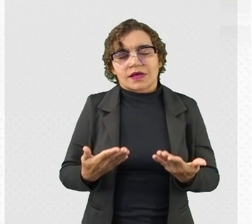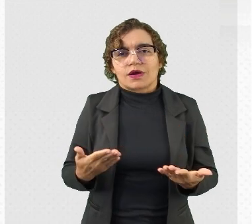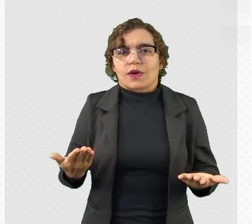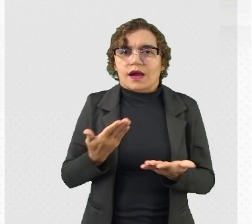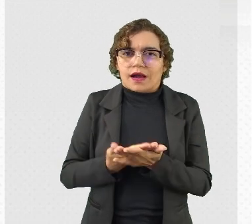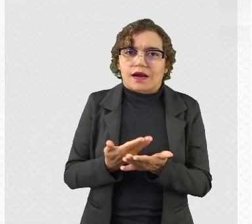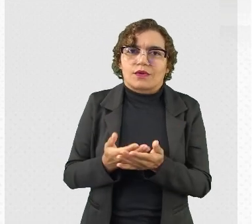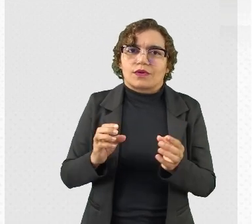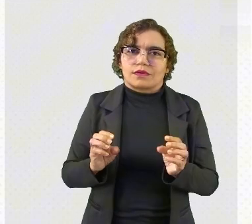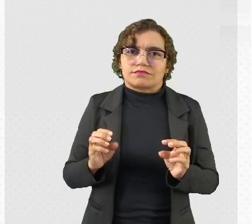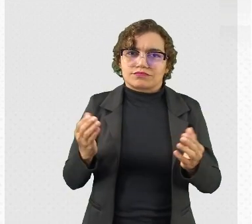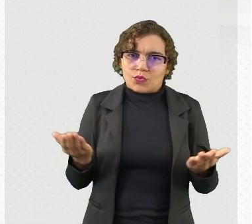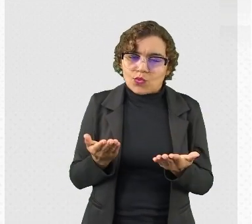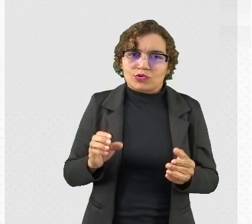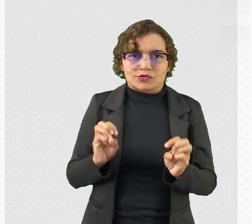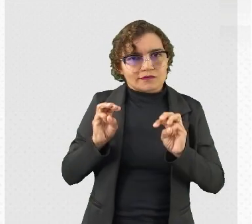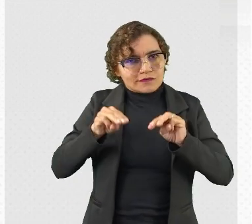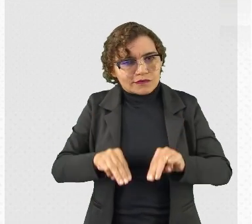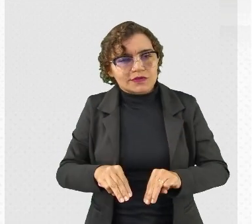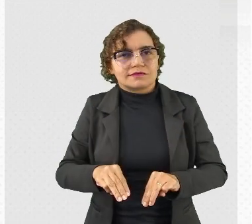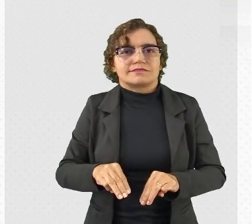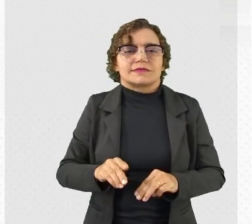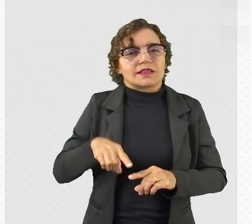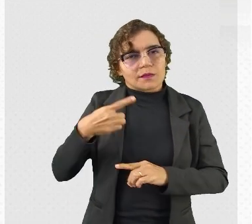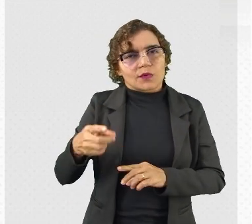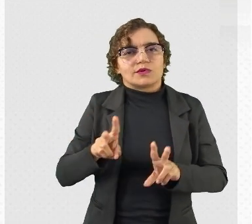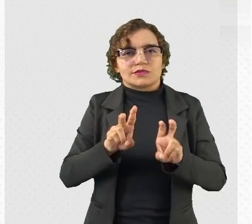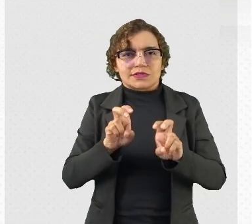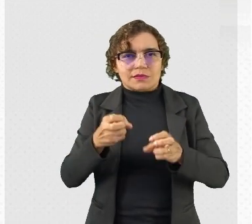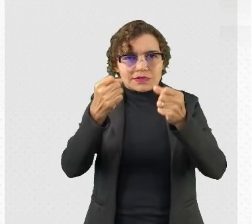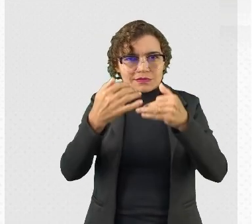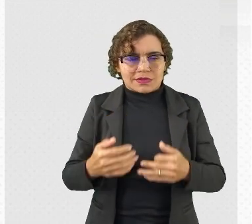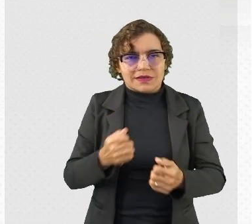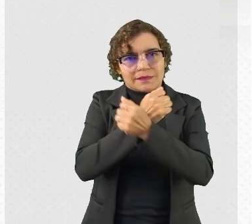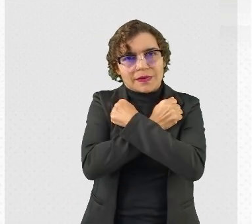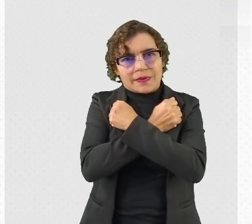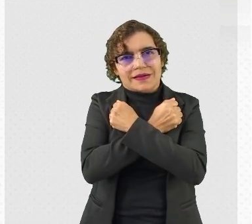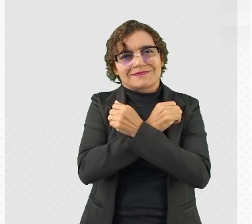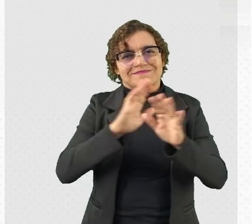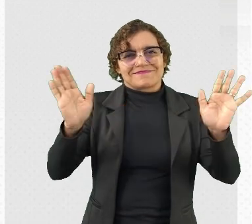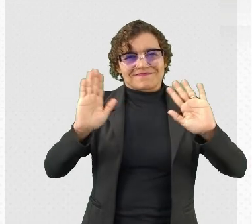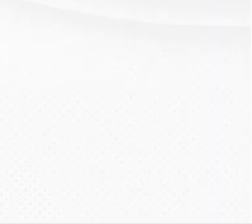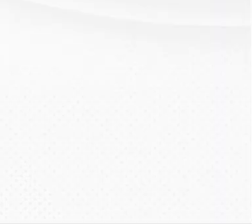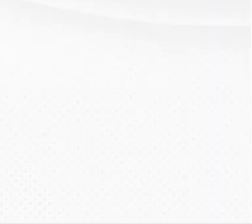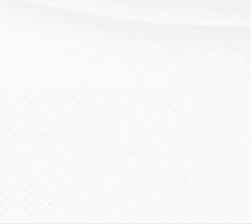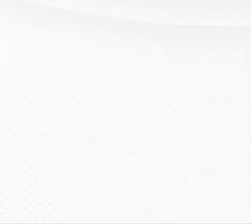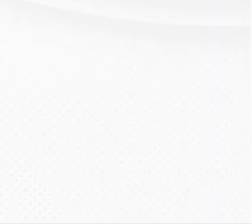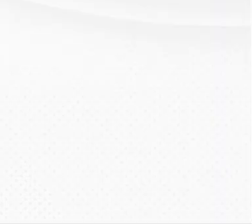continuar falando desses temas aí, mas por hoje é só. Aquele abraço e até mais.